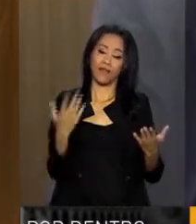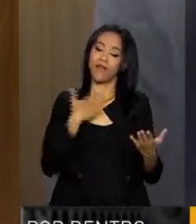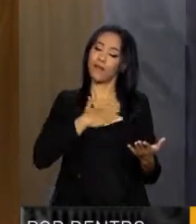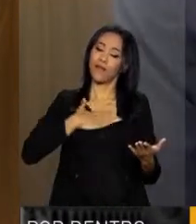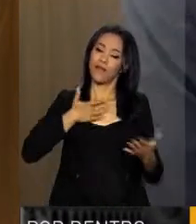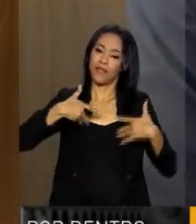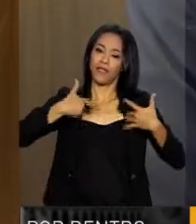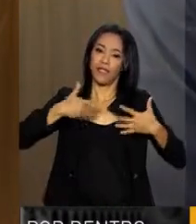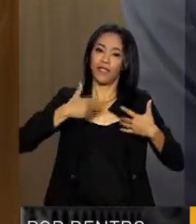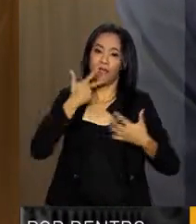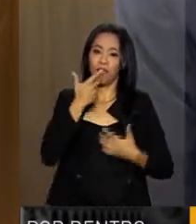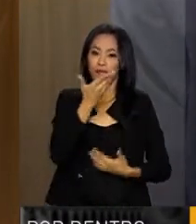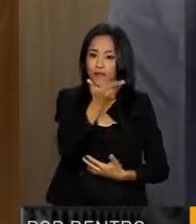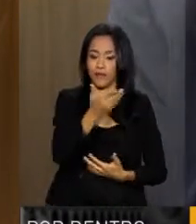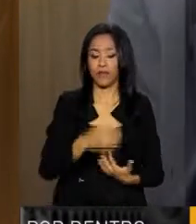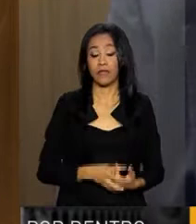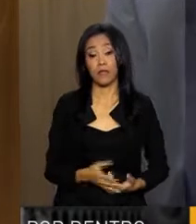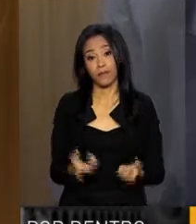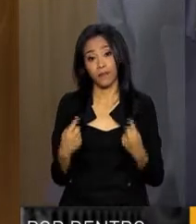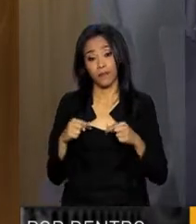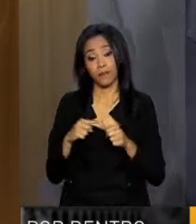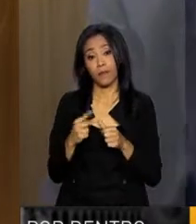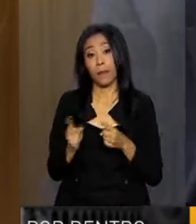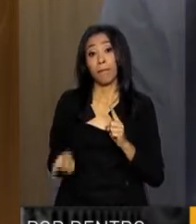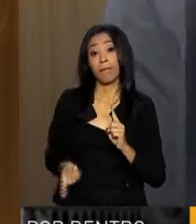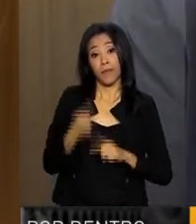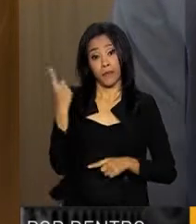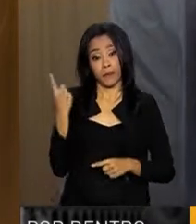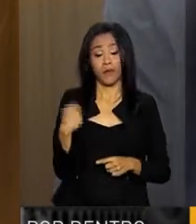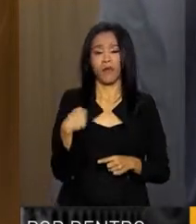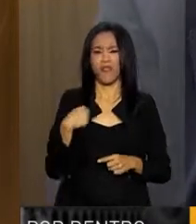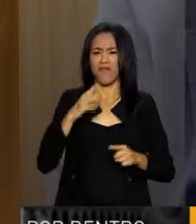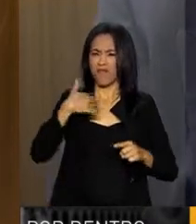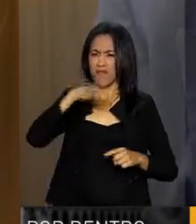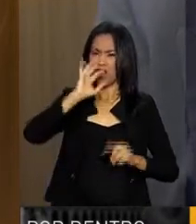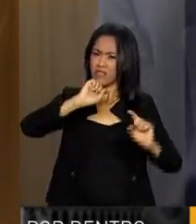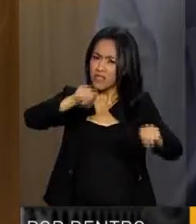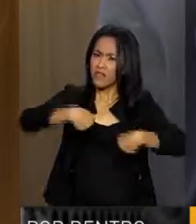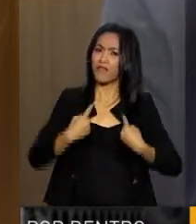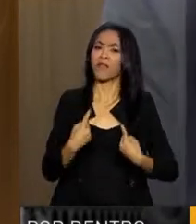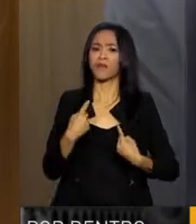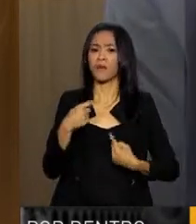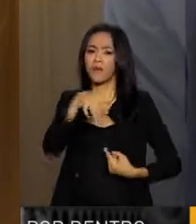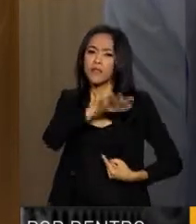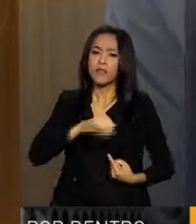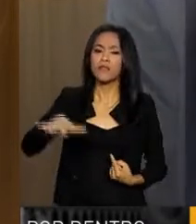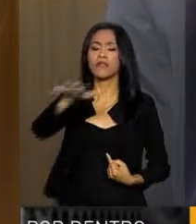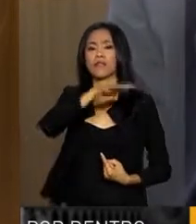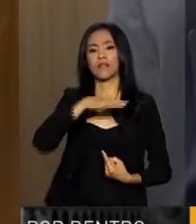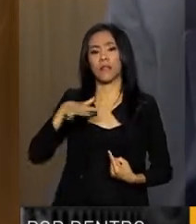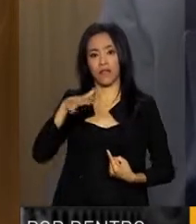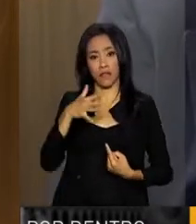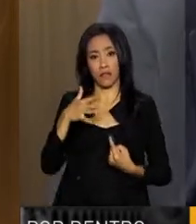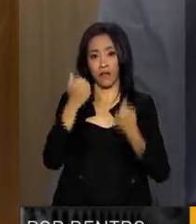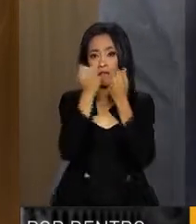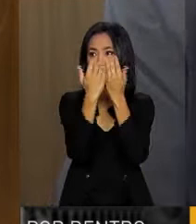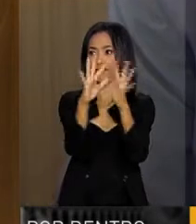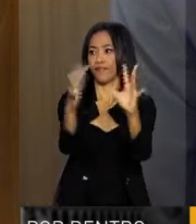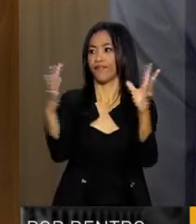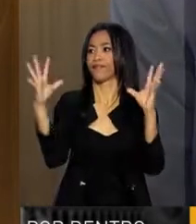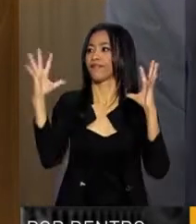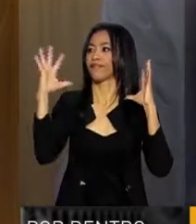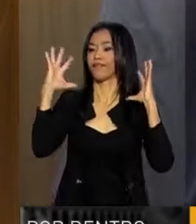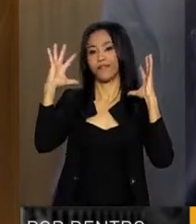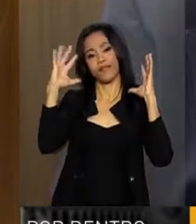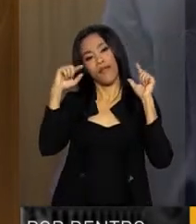vocês o primeiro o mais desafiador que nós tem um assunto na área ambiental é justamente as